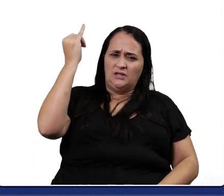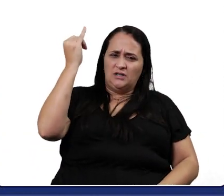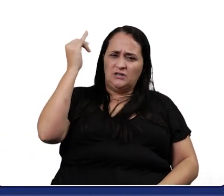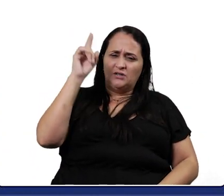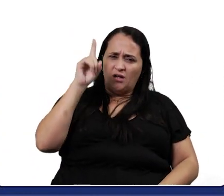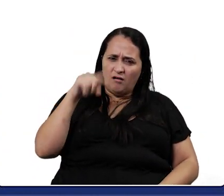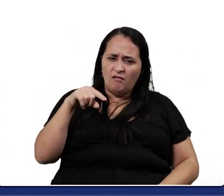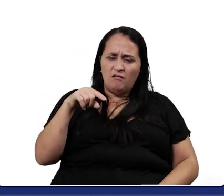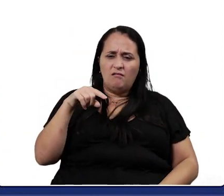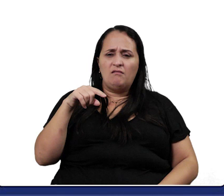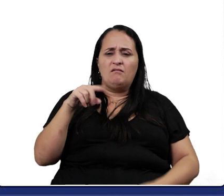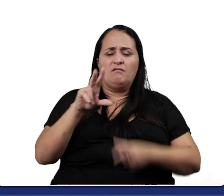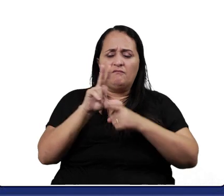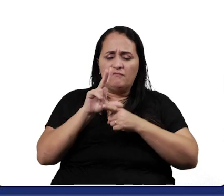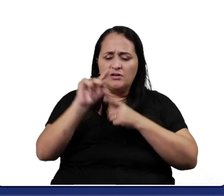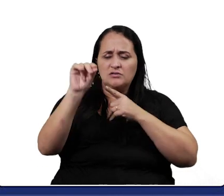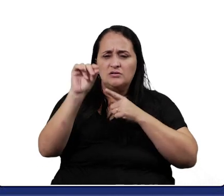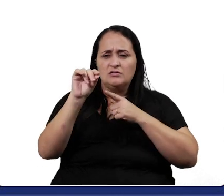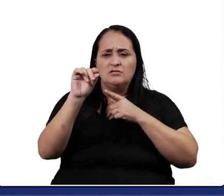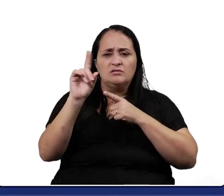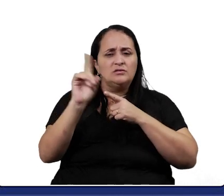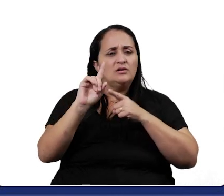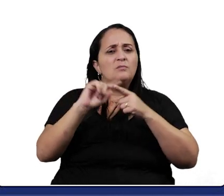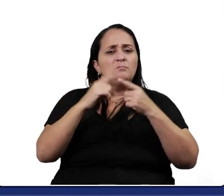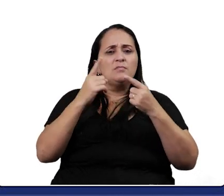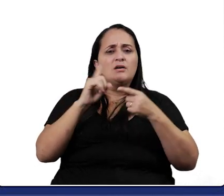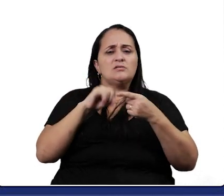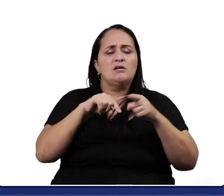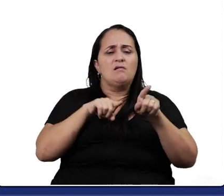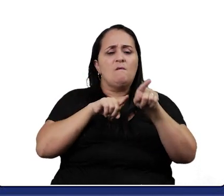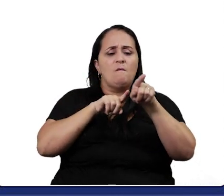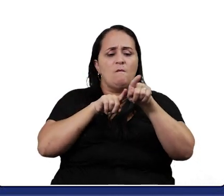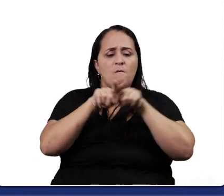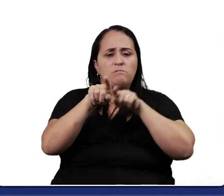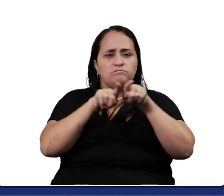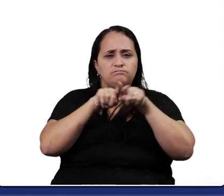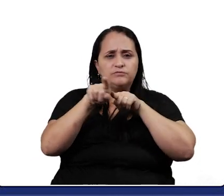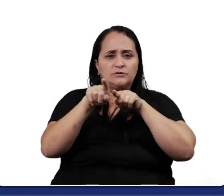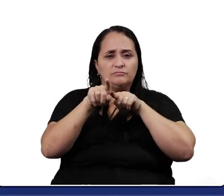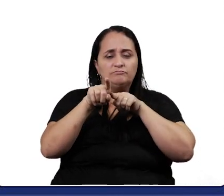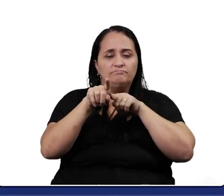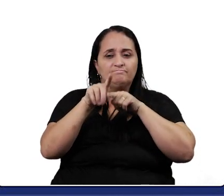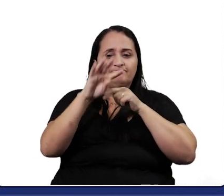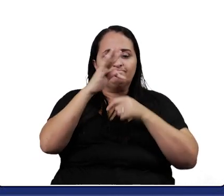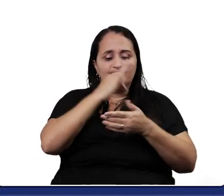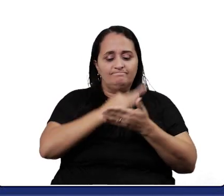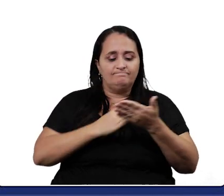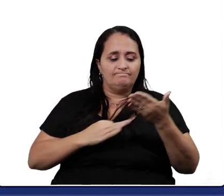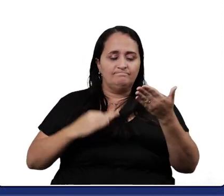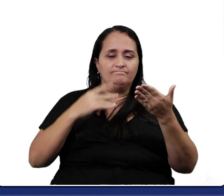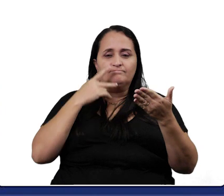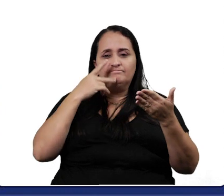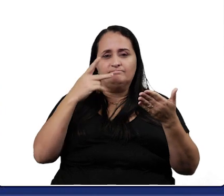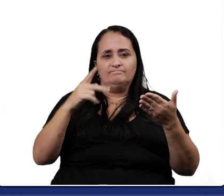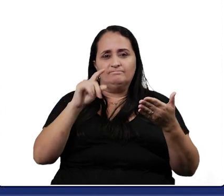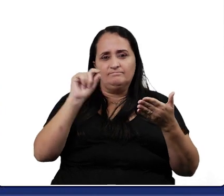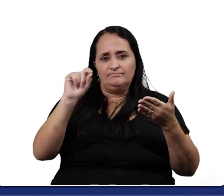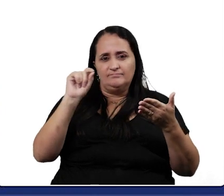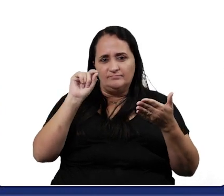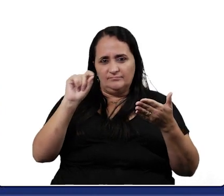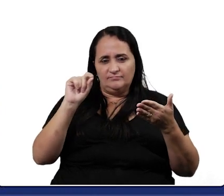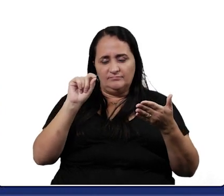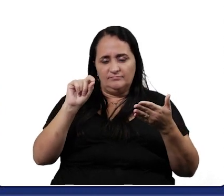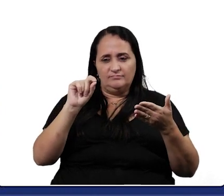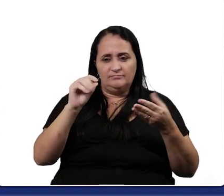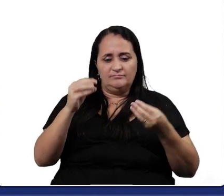mas competir. Essa é a frase em questão. E o texto continua dizendo,